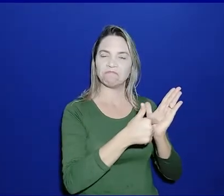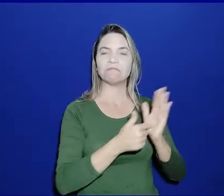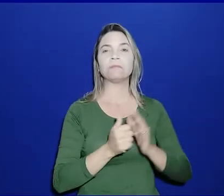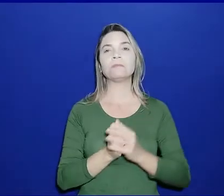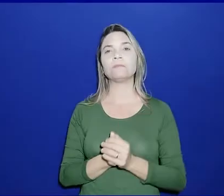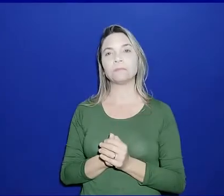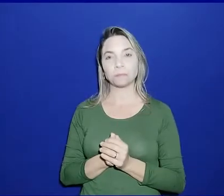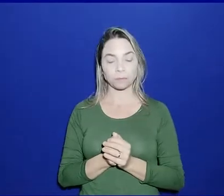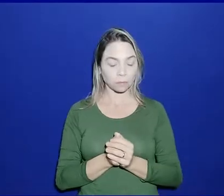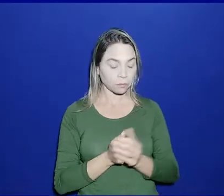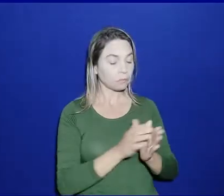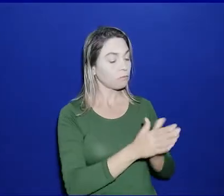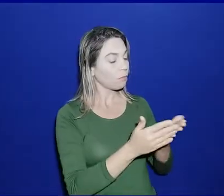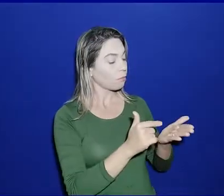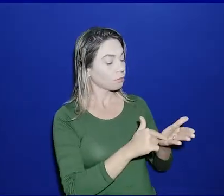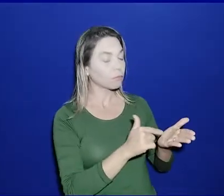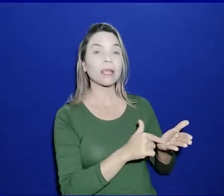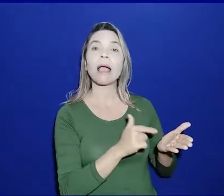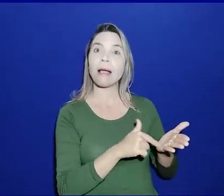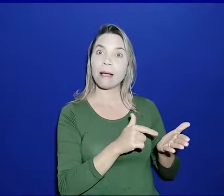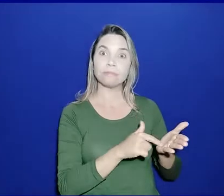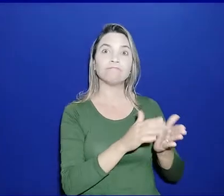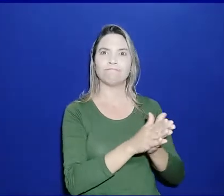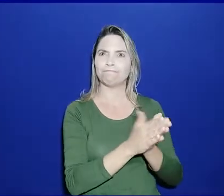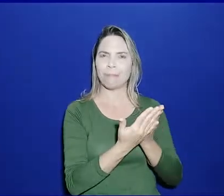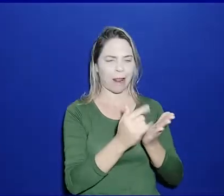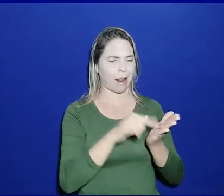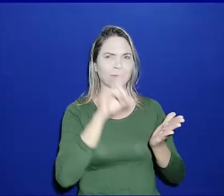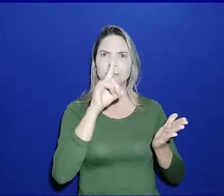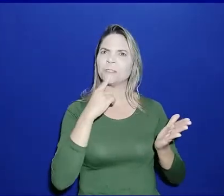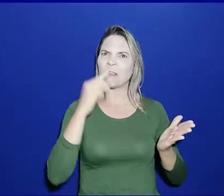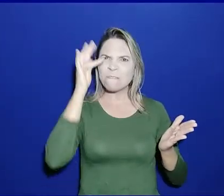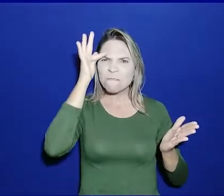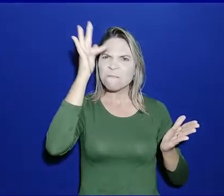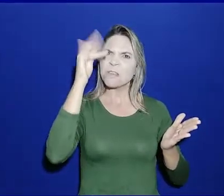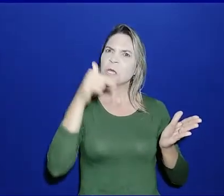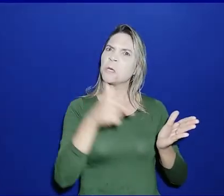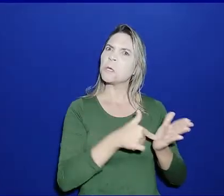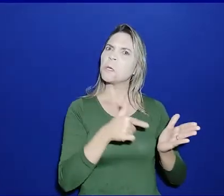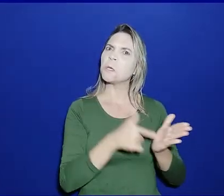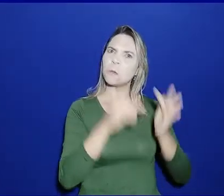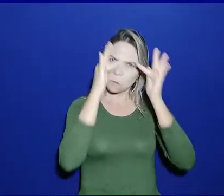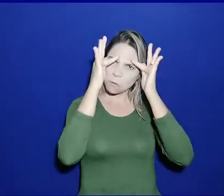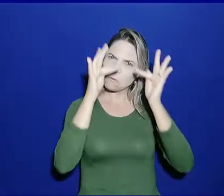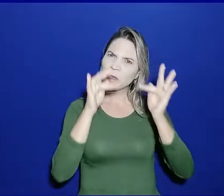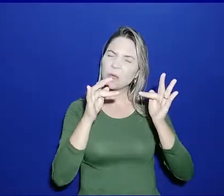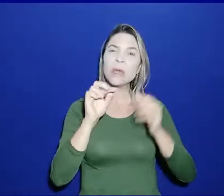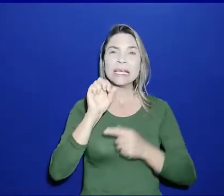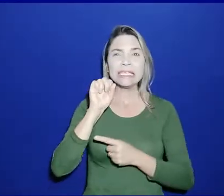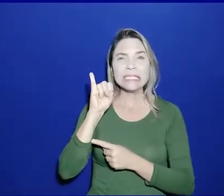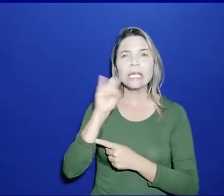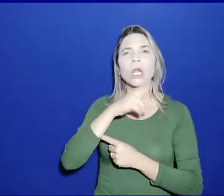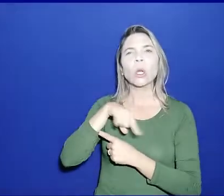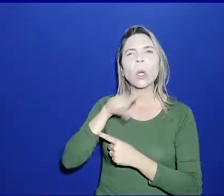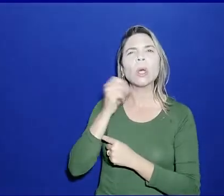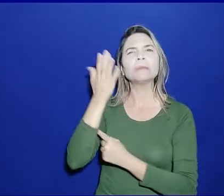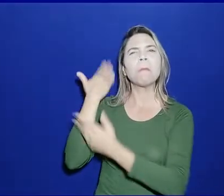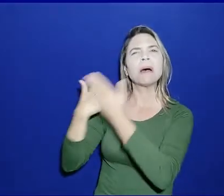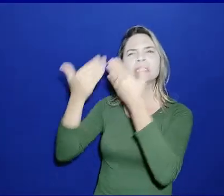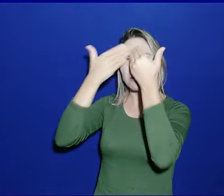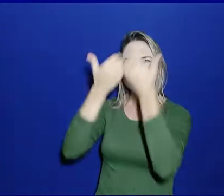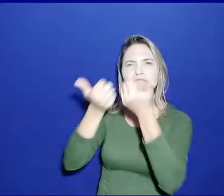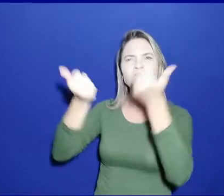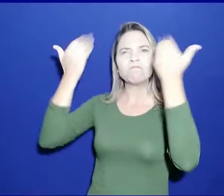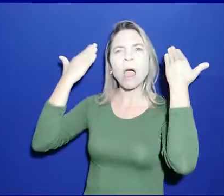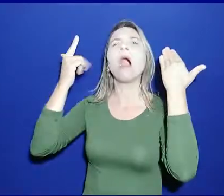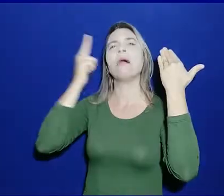assim: fiel é esta palavra. Se já morremos com ele, também viveremos com